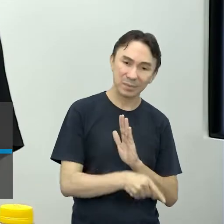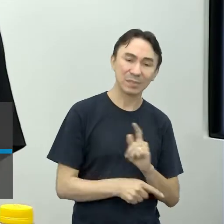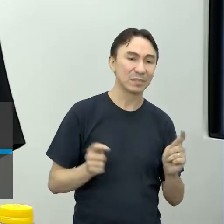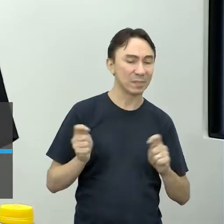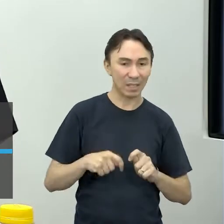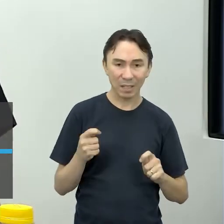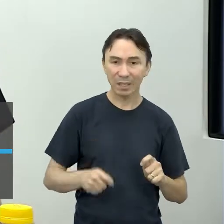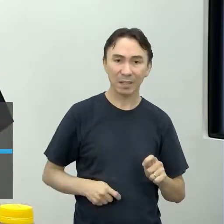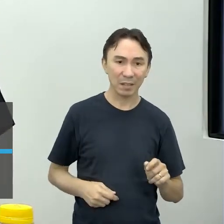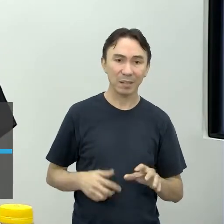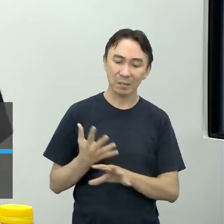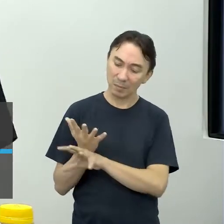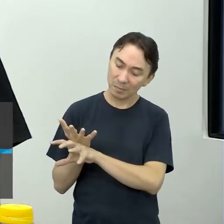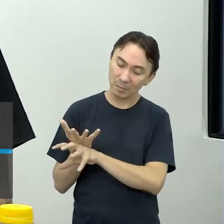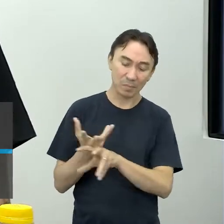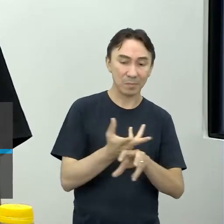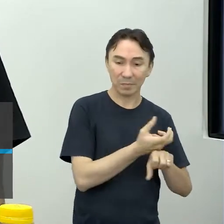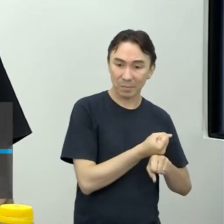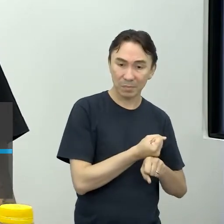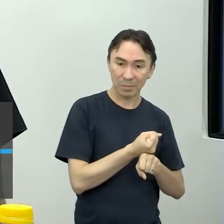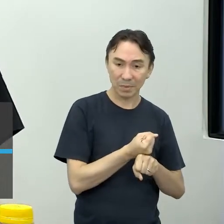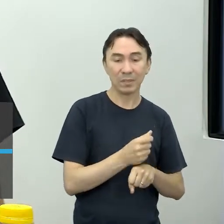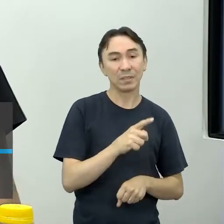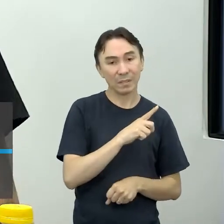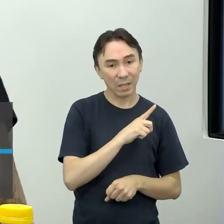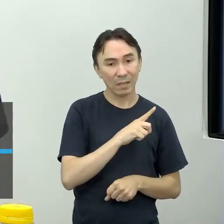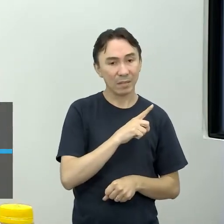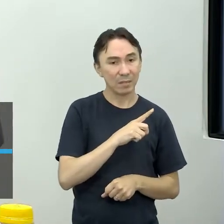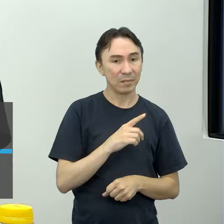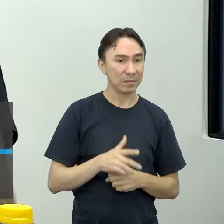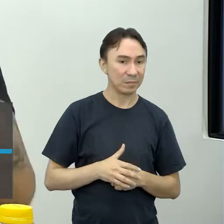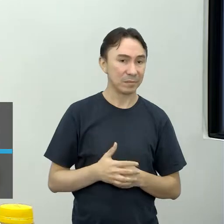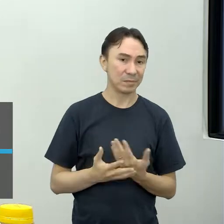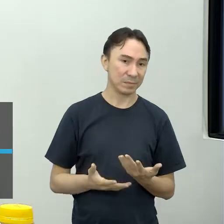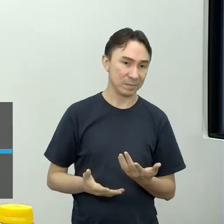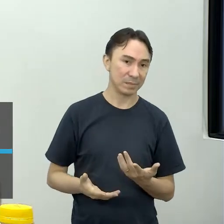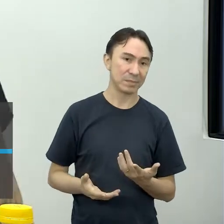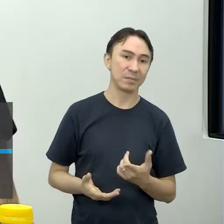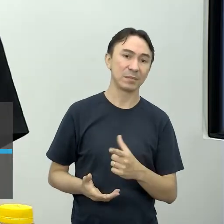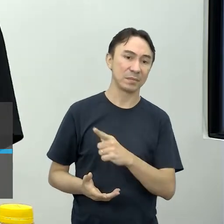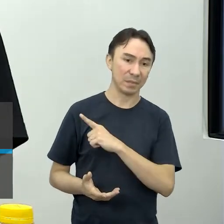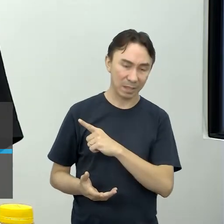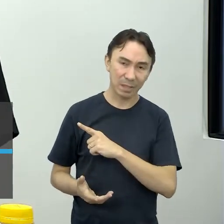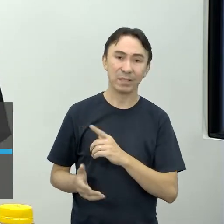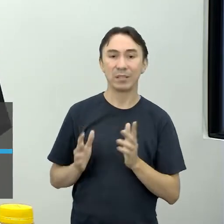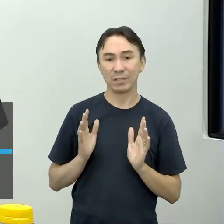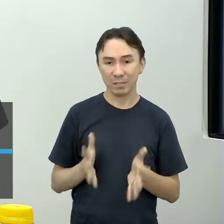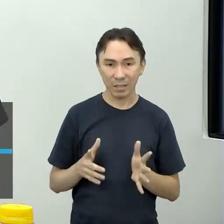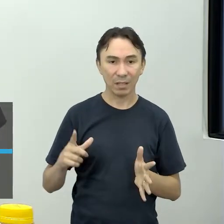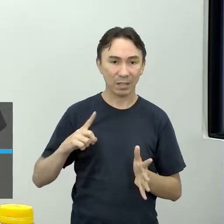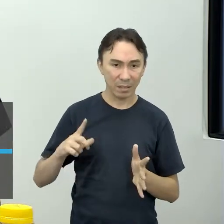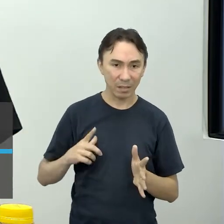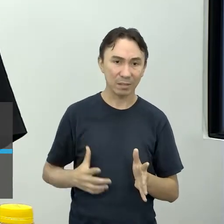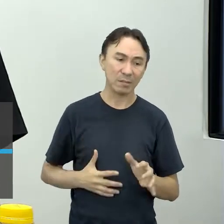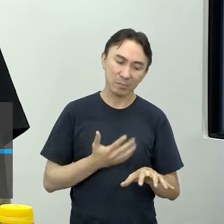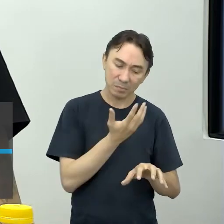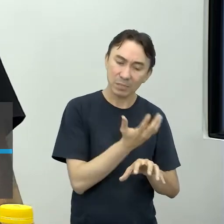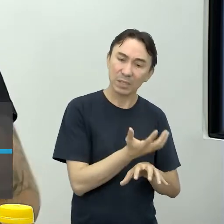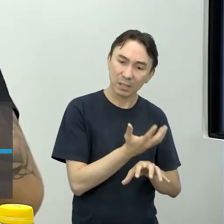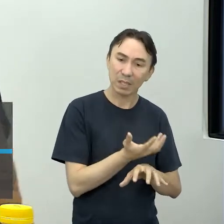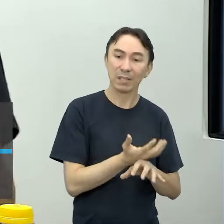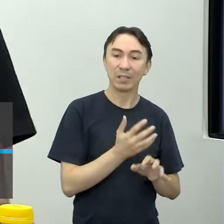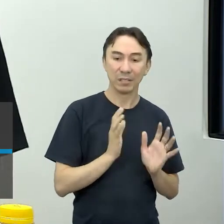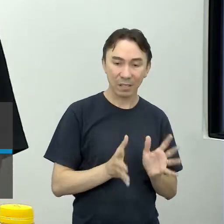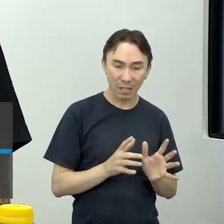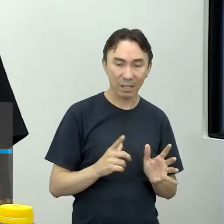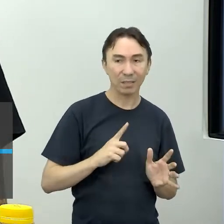tem interdisciplinaridade com as matérias, então além de ter as matérias que conseguem ser trabalhadas nos aprofundamentos, também tem